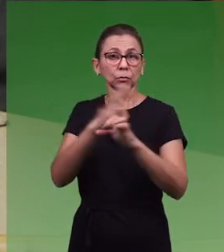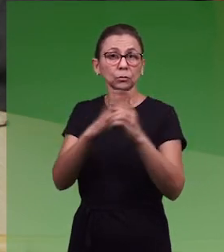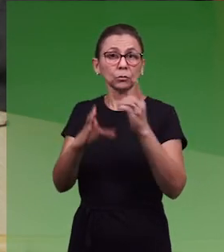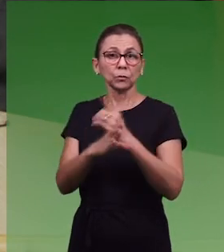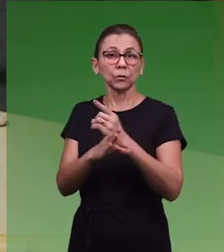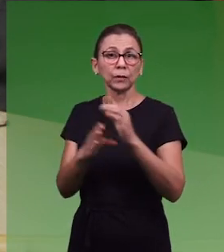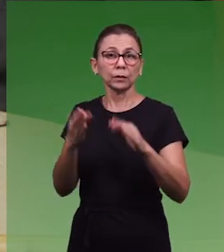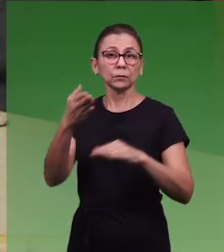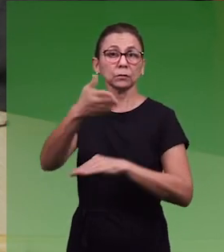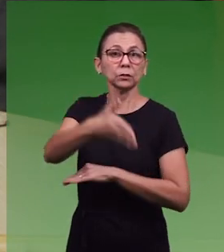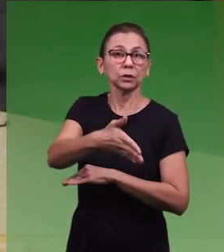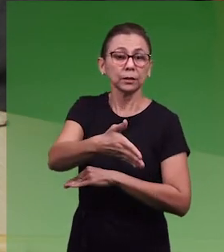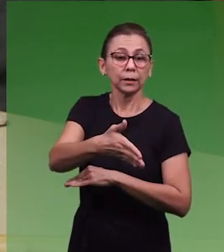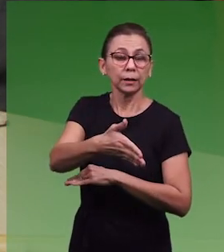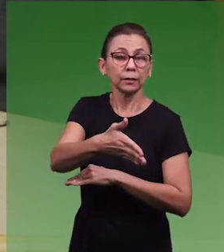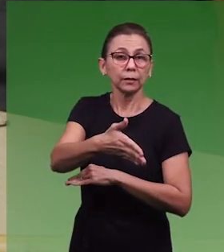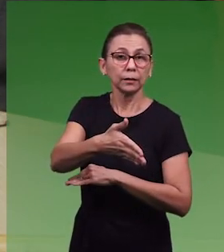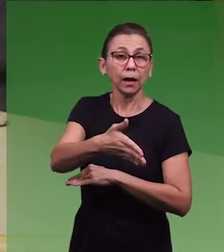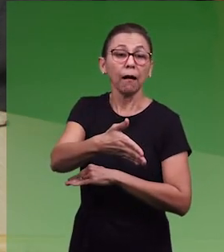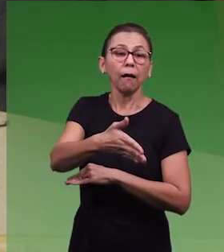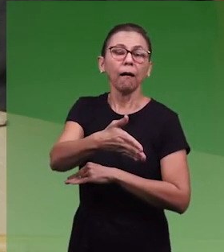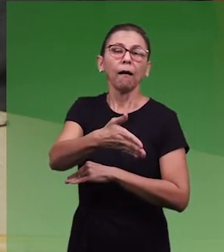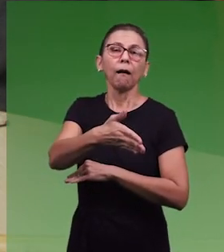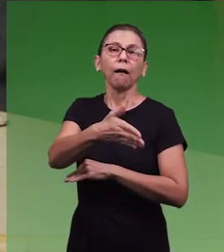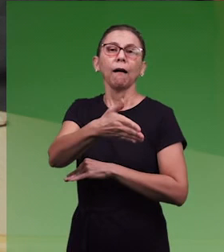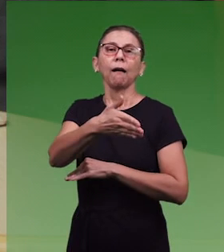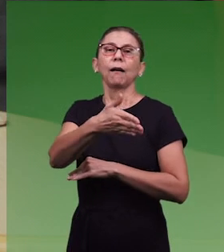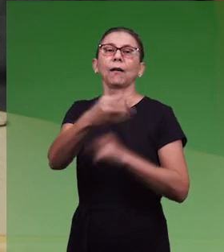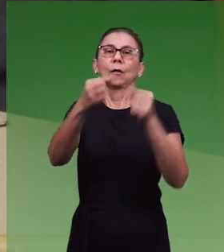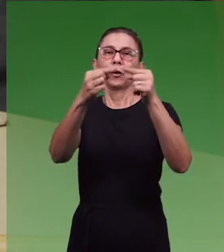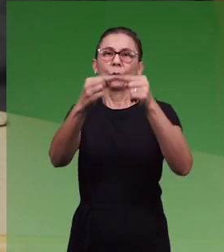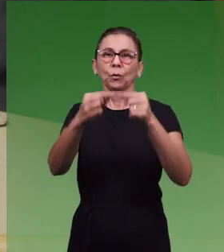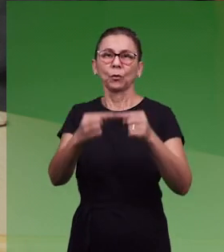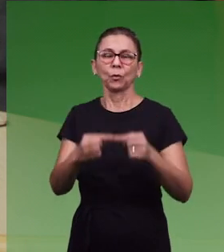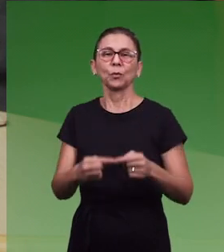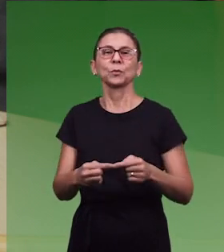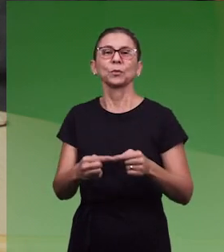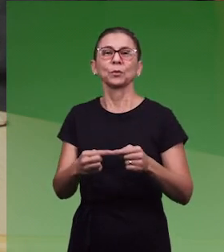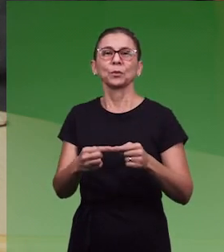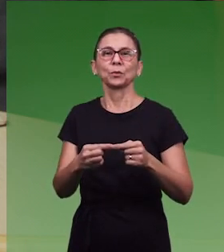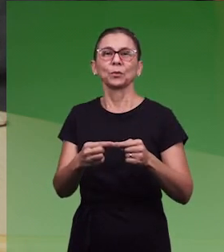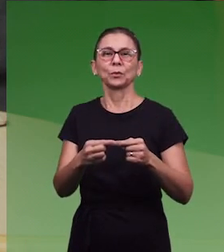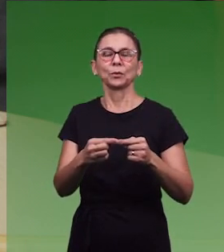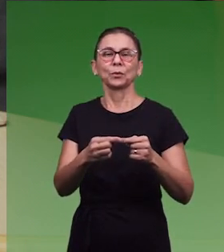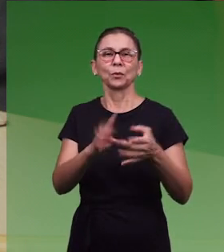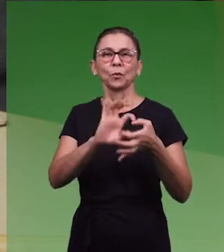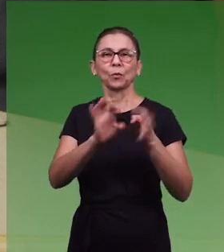ali fazia parte desse contexto, né, do culto profético. E ali, a partir